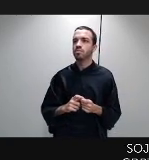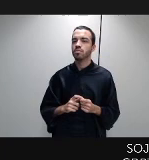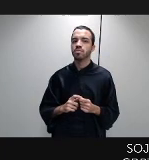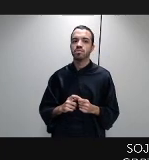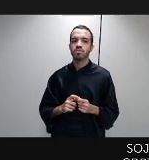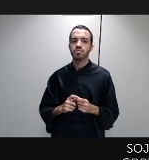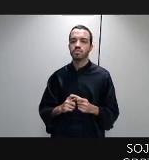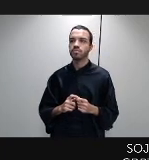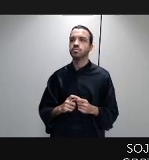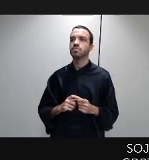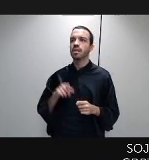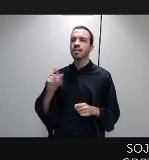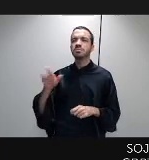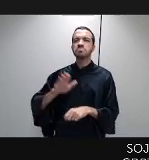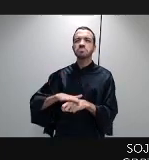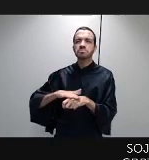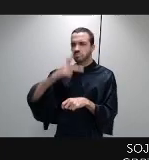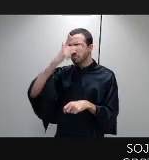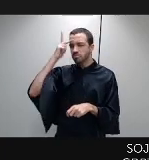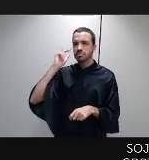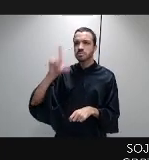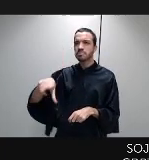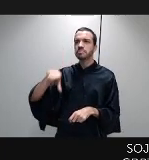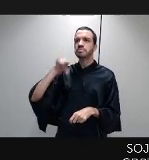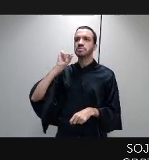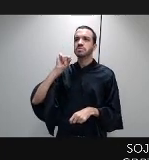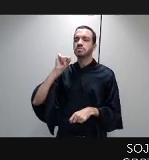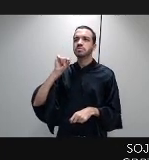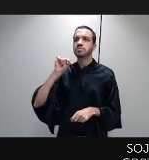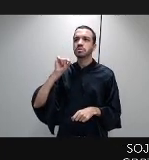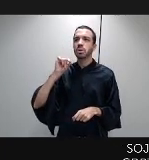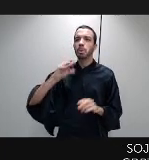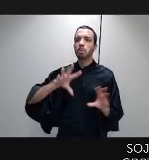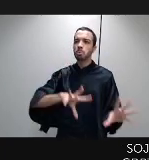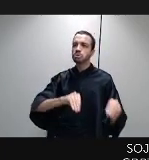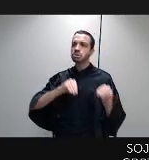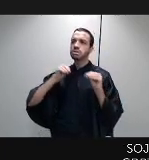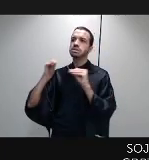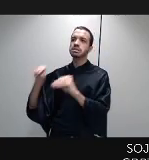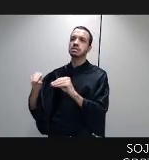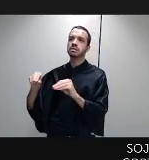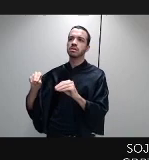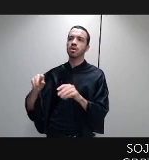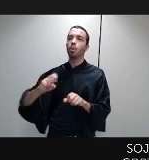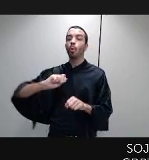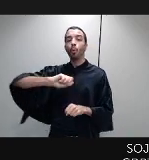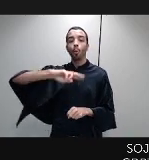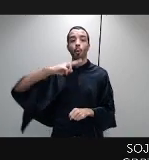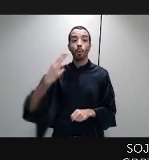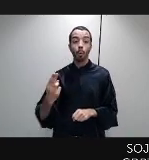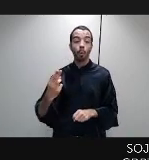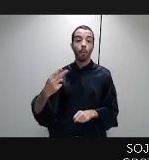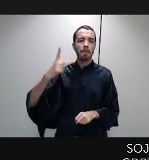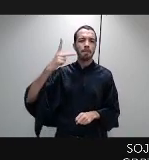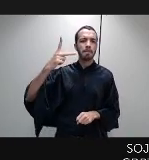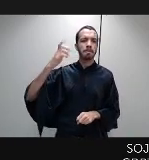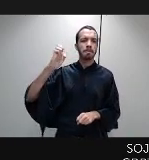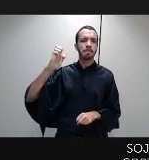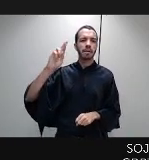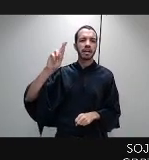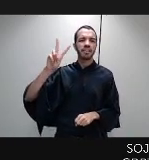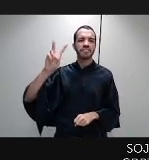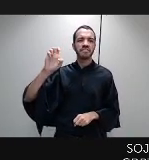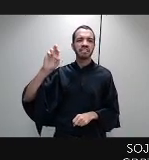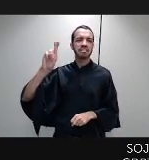preferência vez respeitada postergada o pervertida segundo lugar se isso